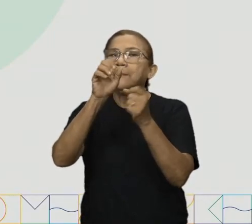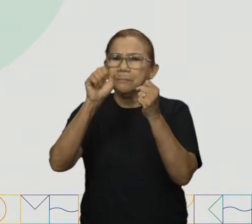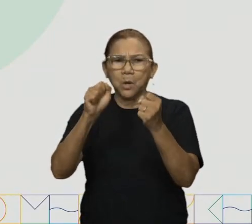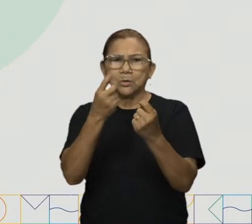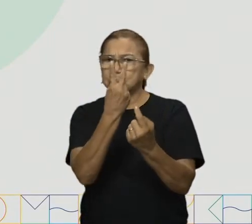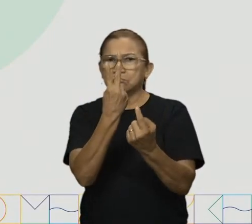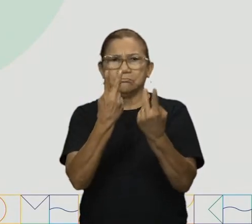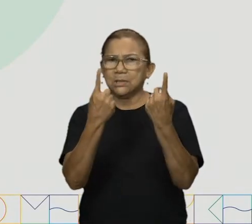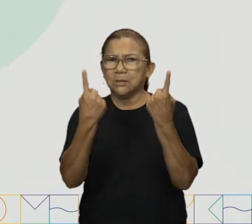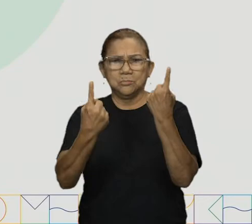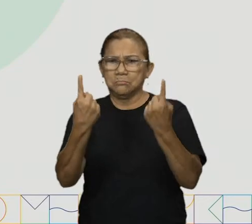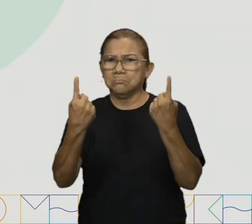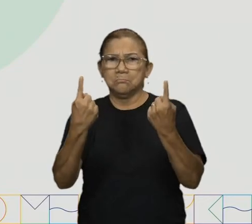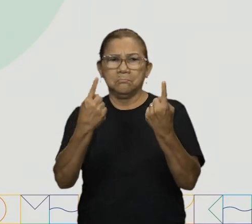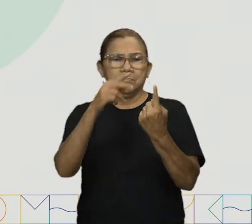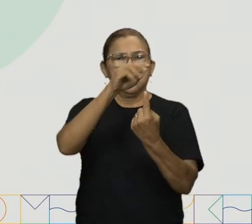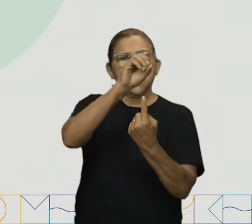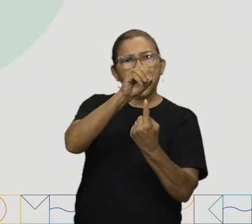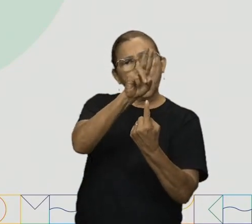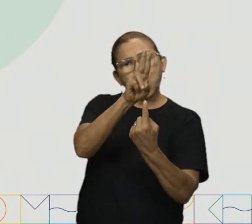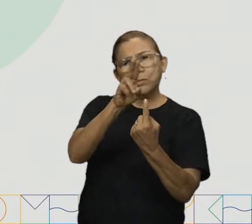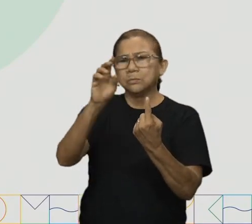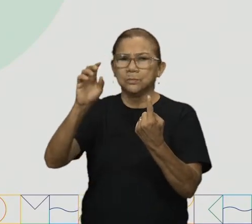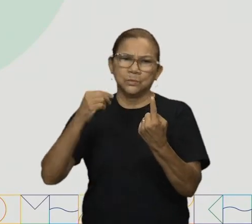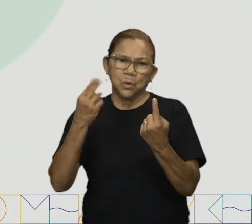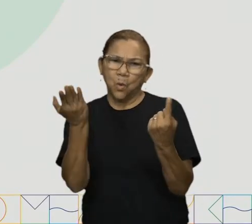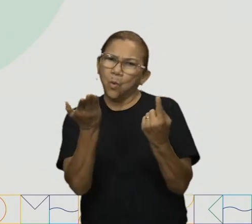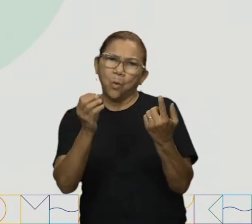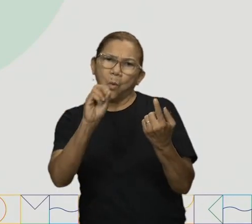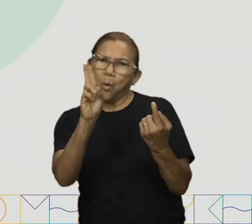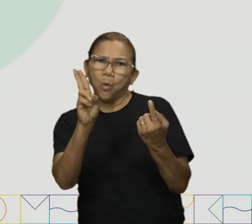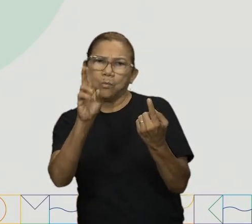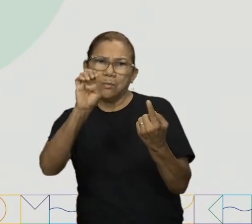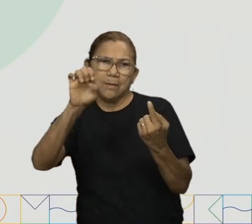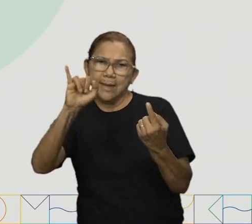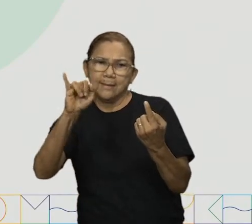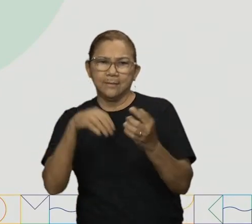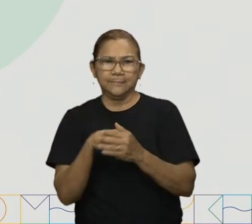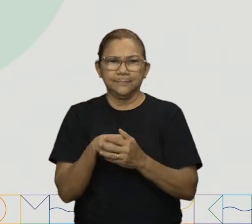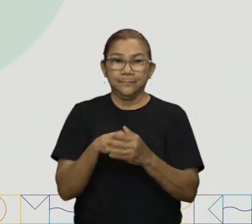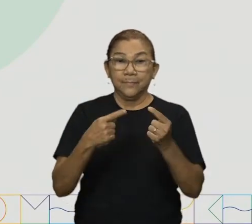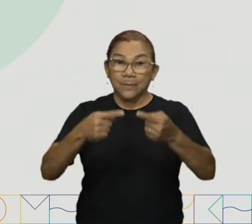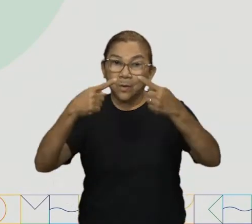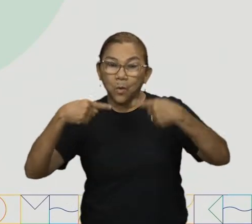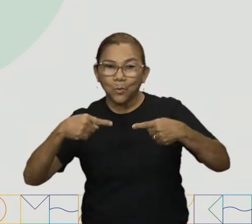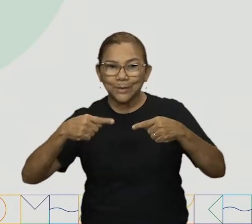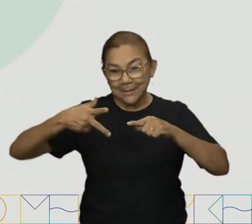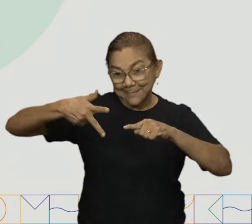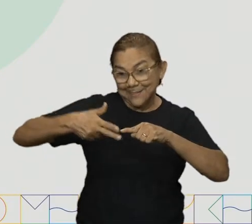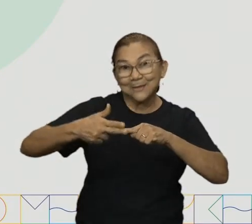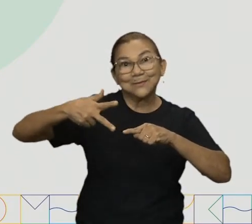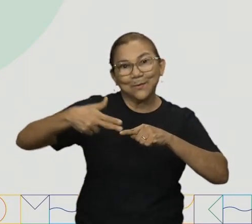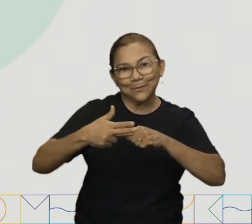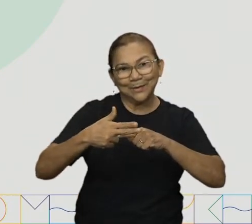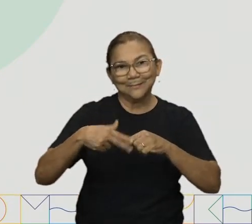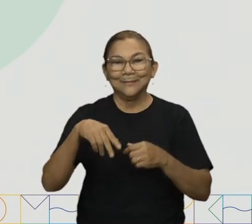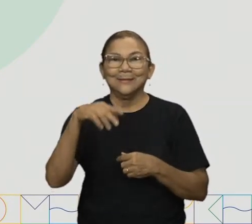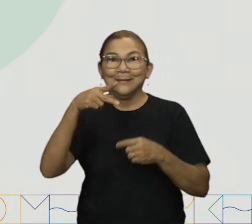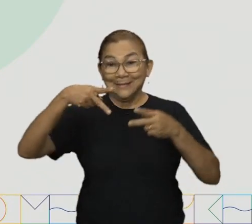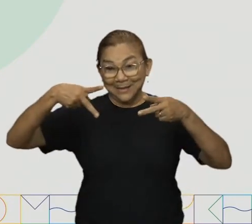palavra. Essa estava fácil, né? Tesouro é uma palavra muito comum que vocês costumam ver no dia a dia. Eu creio que ninguém